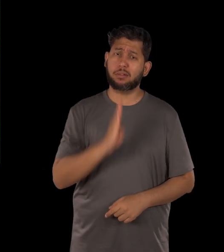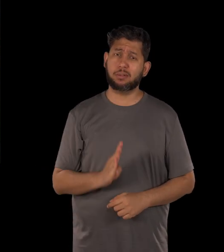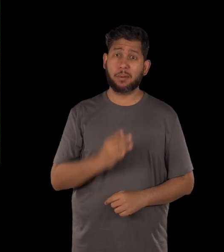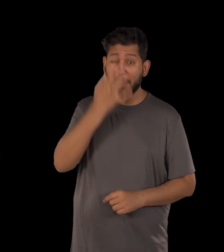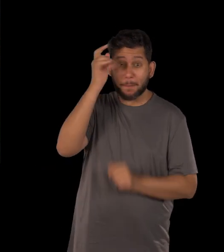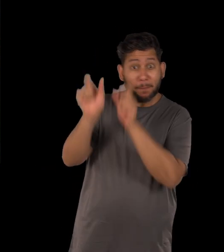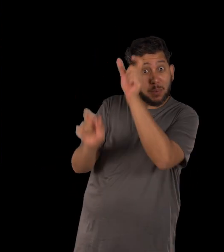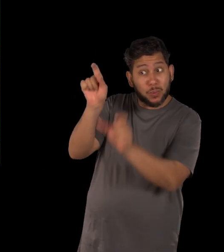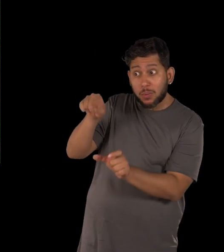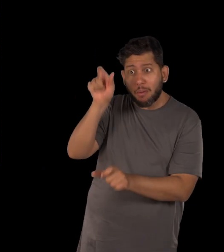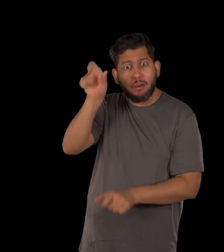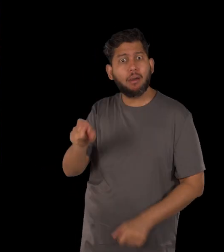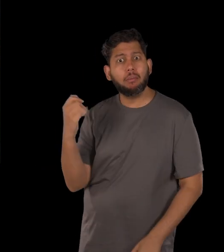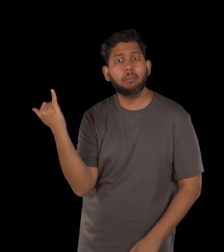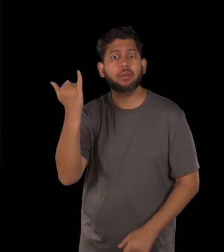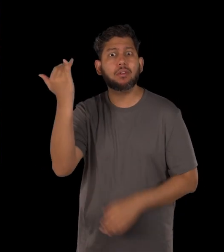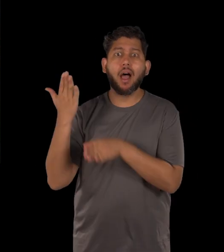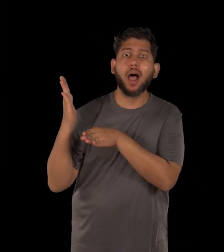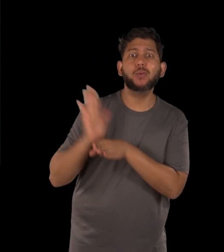para o desenvolvimento da ciência.